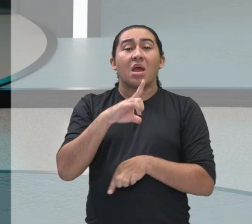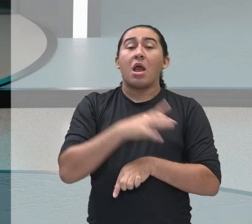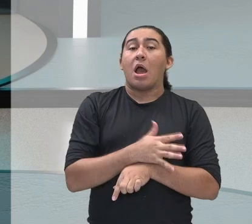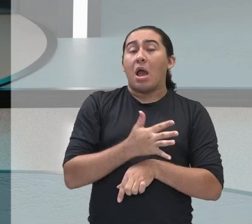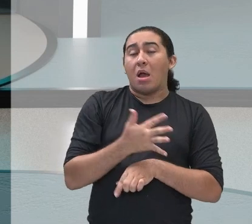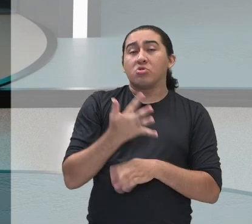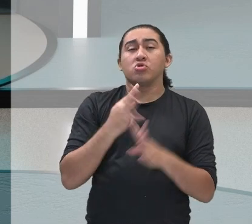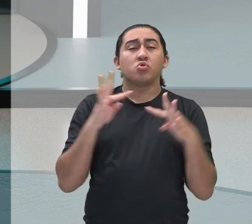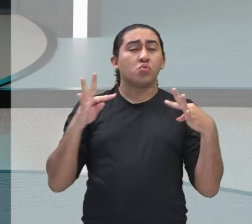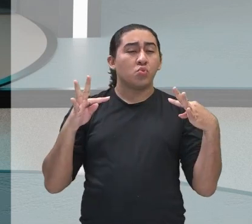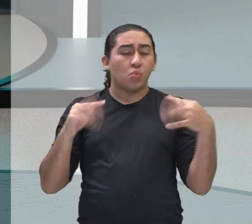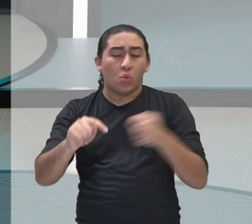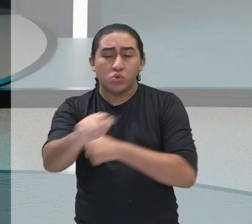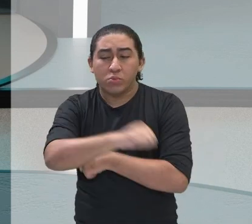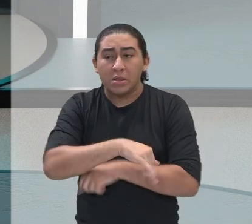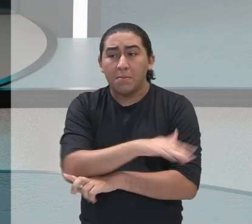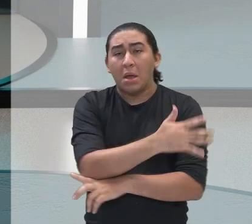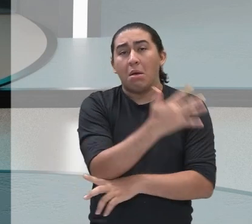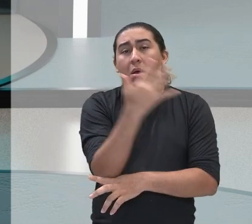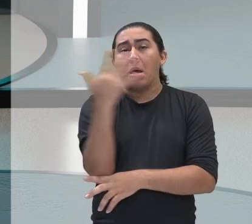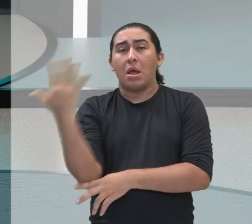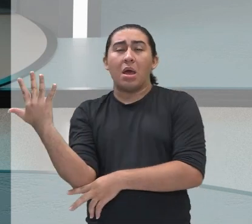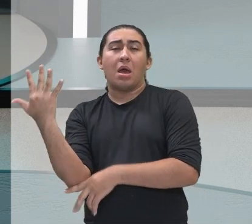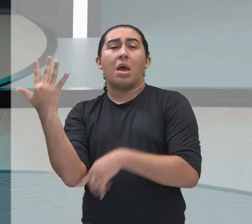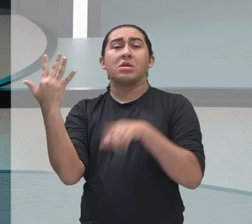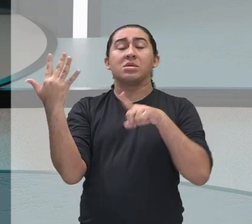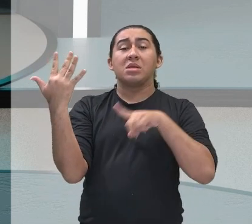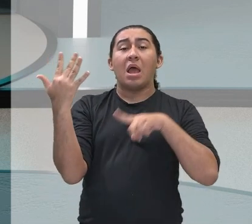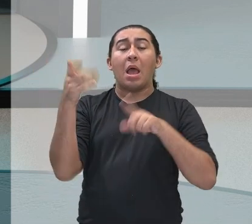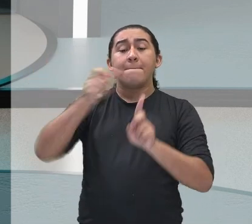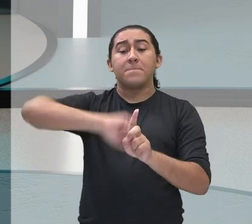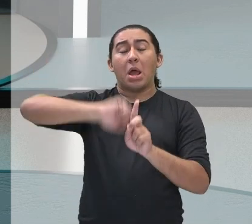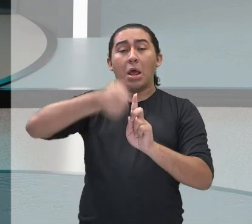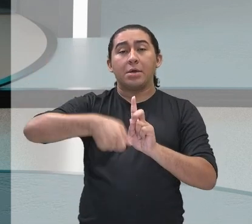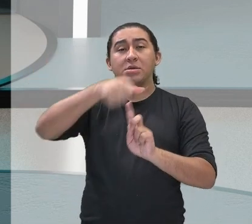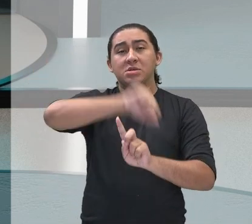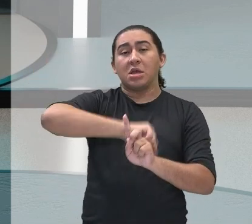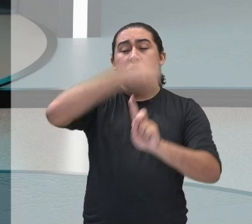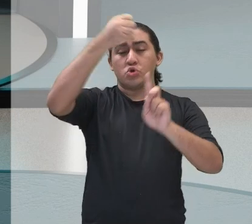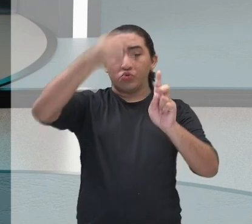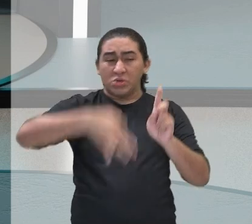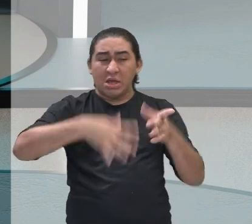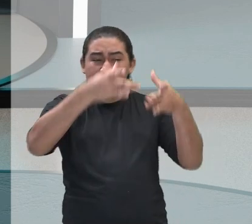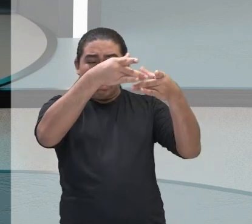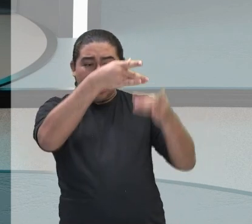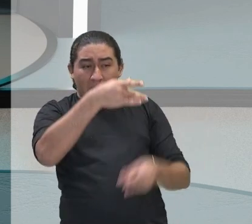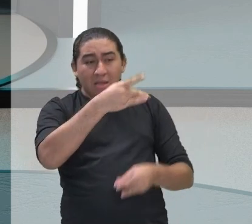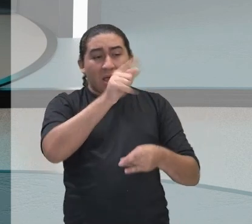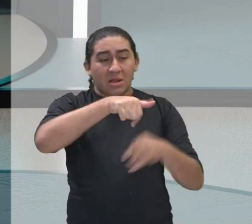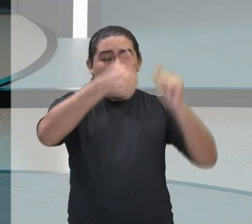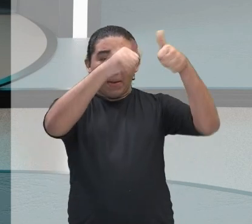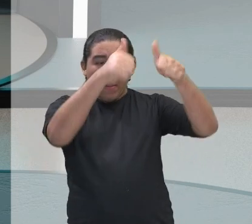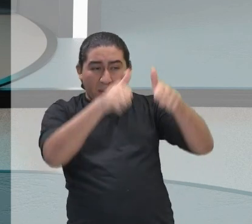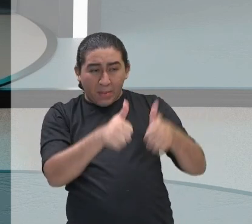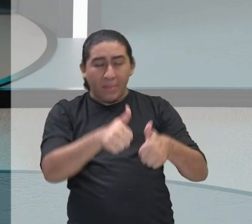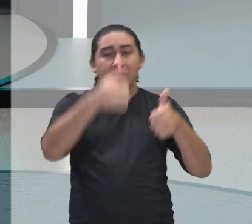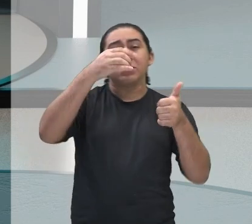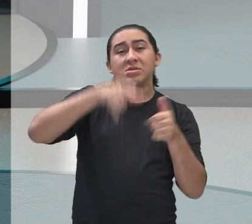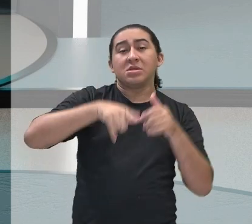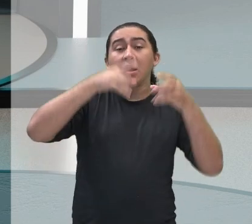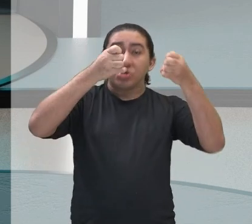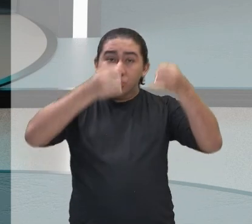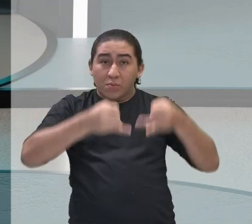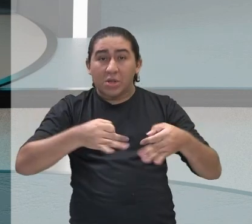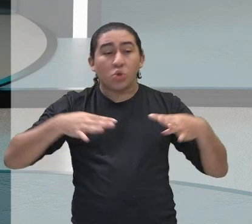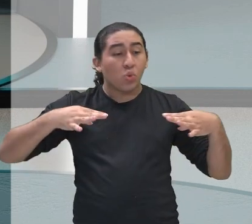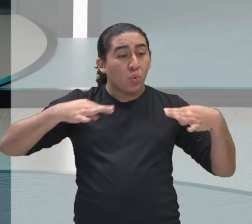detalhe, riqueza de detalhe. Ele fala de uma bananeira de uma forma que, conforme ele vai contando o que eles encontraram, porque